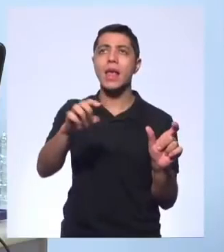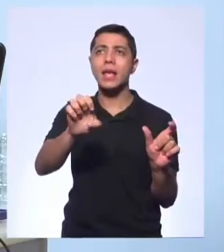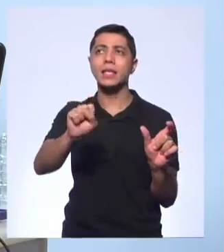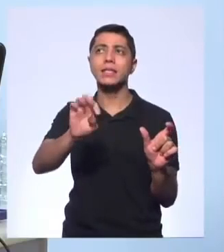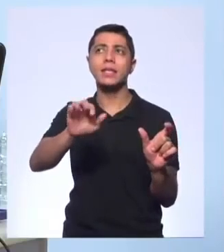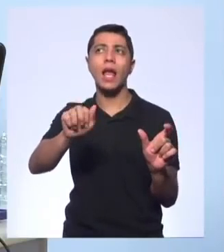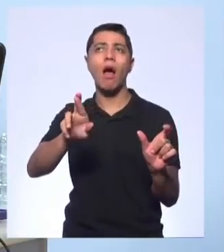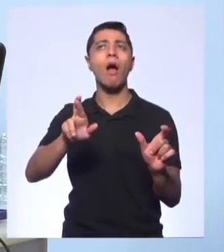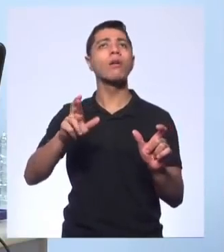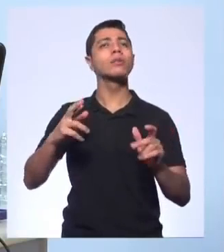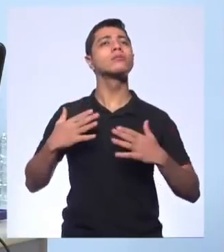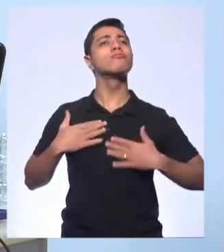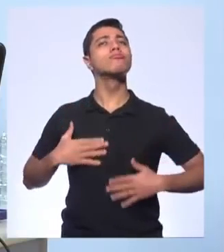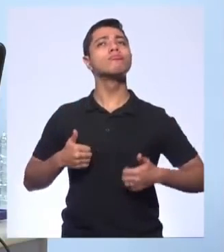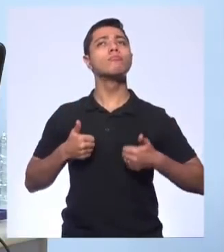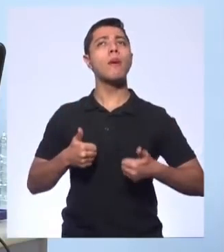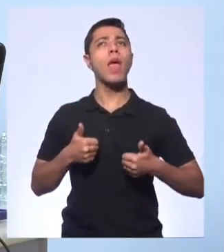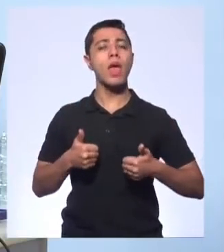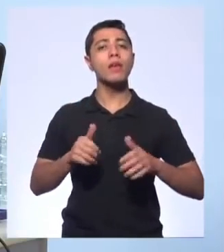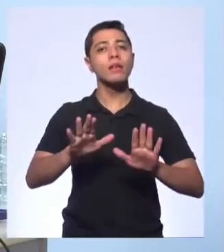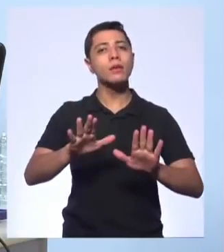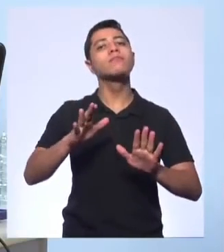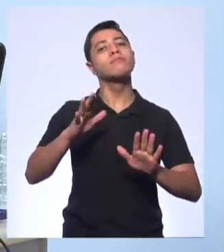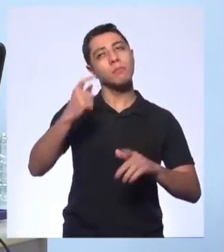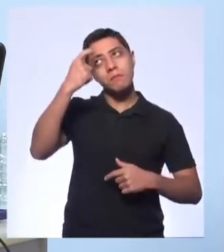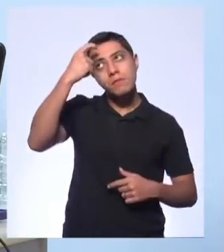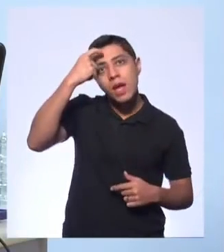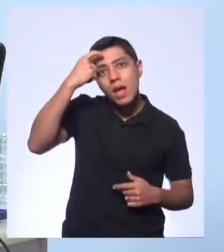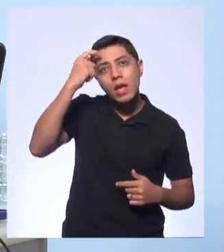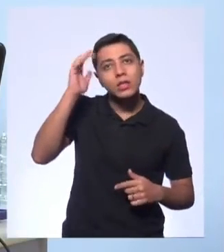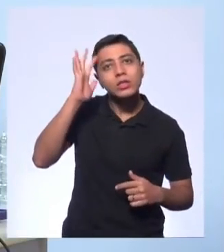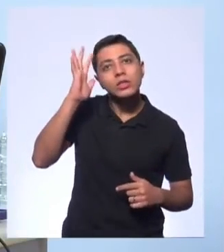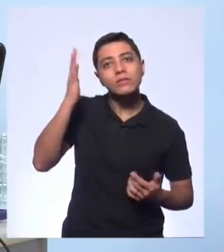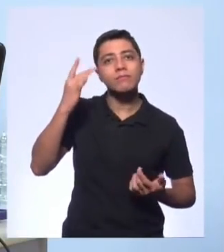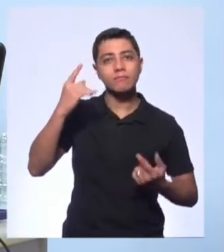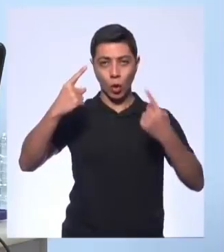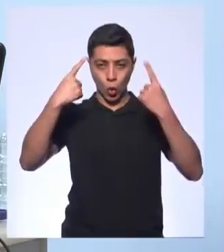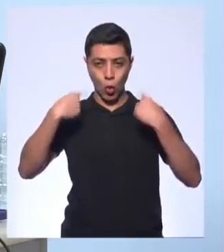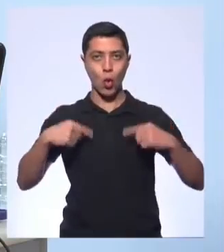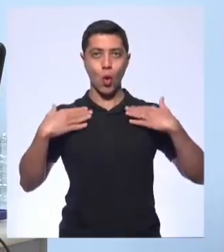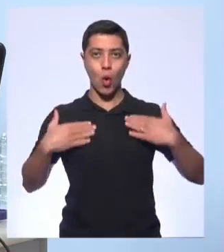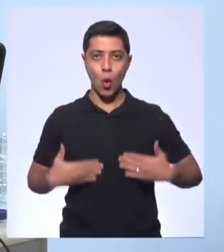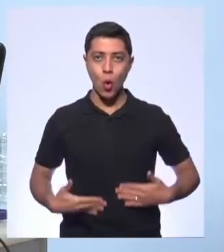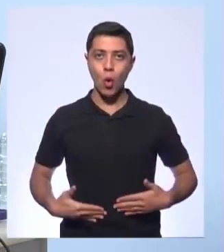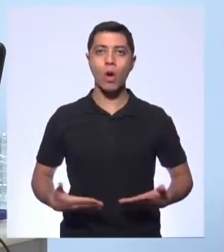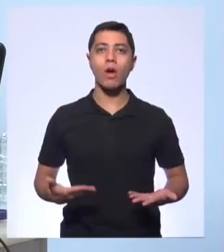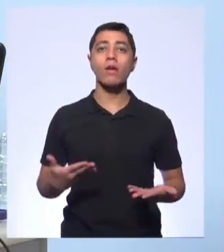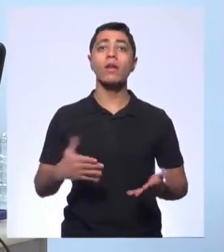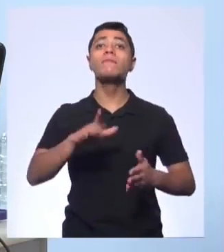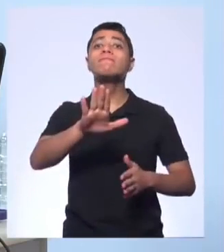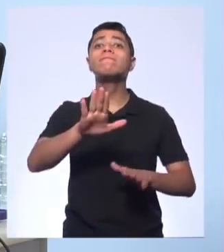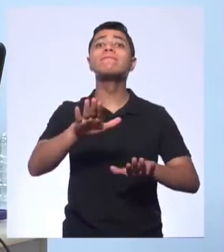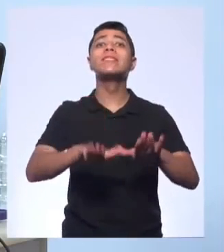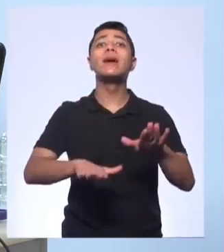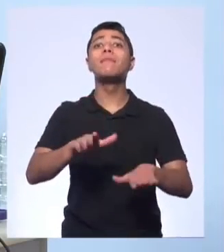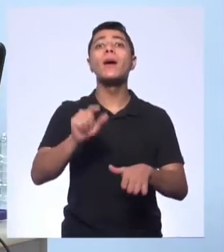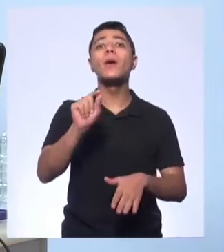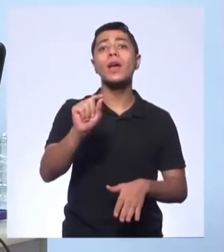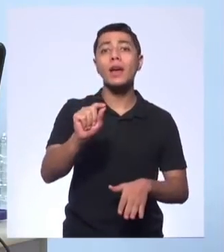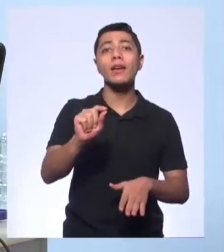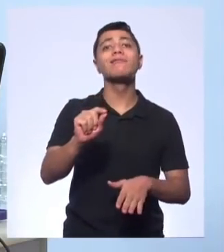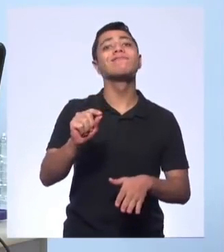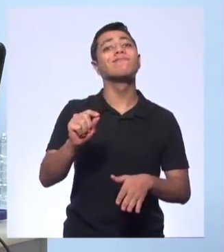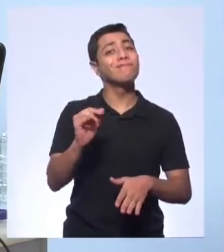saúde física, saúde ambiental também, todos esses fatores eles levam em consideração aí questões